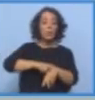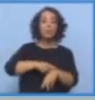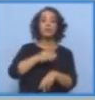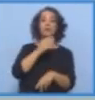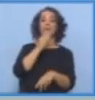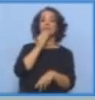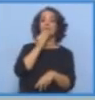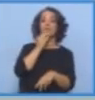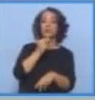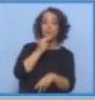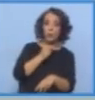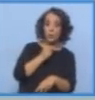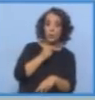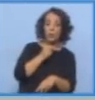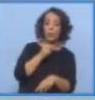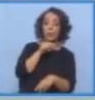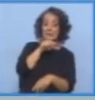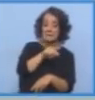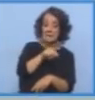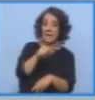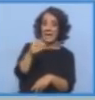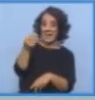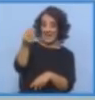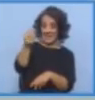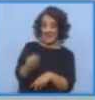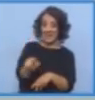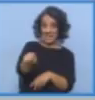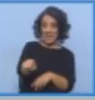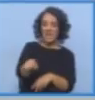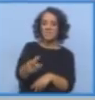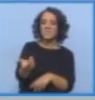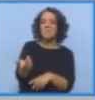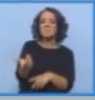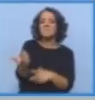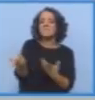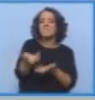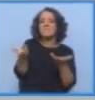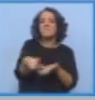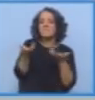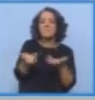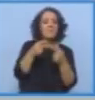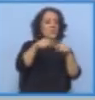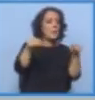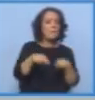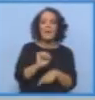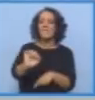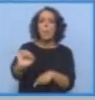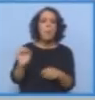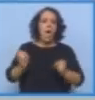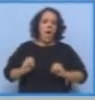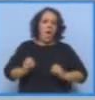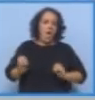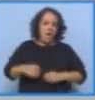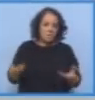criança é um ser que não tem lugar, não tem espaço. Na